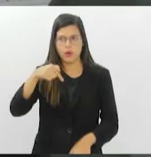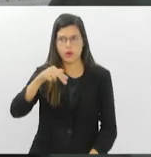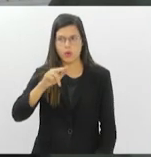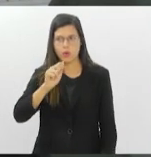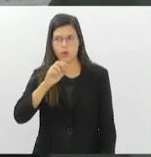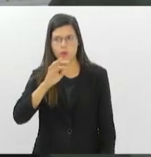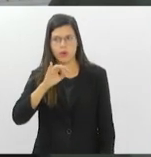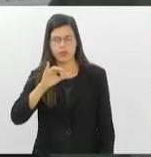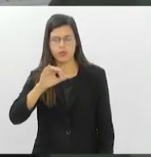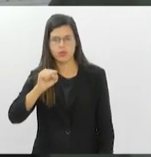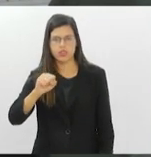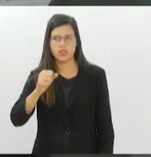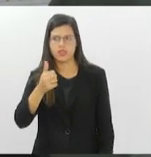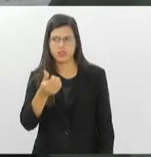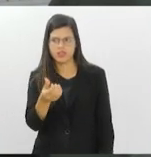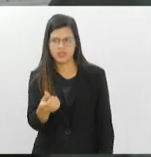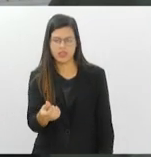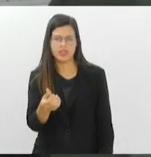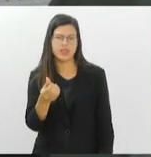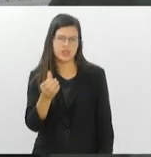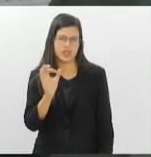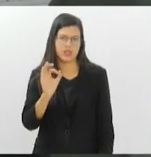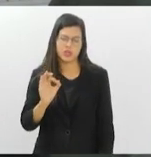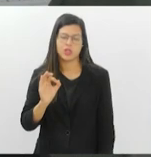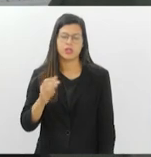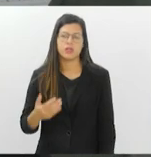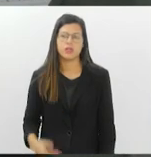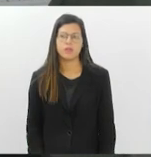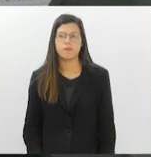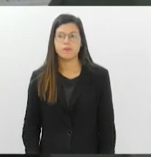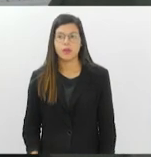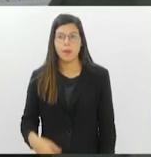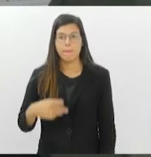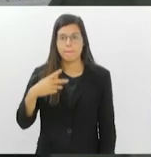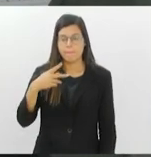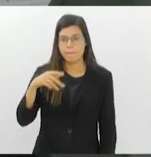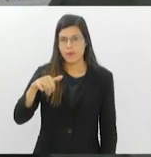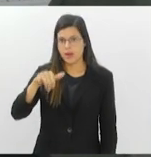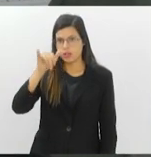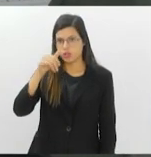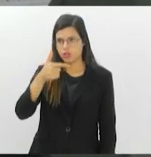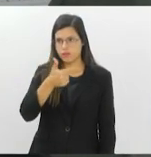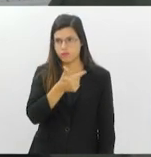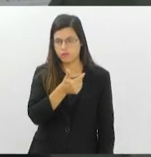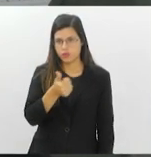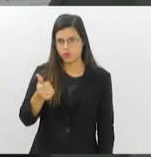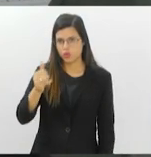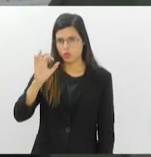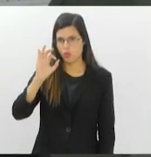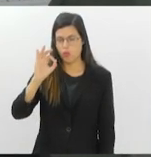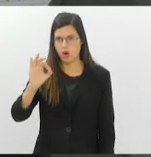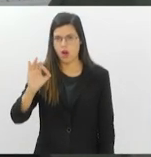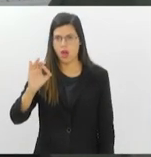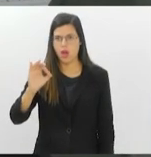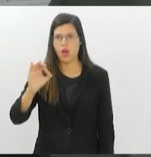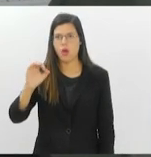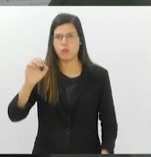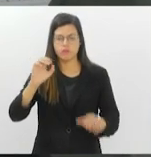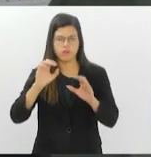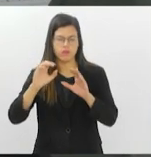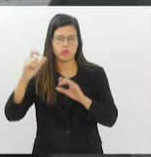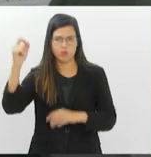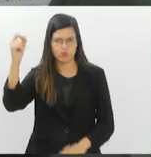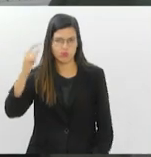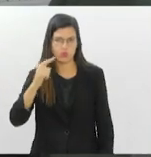um pouquinho ali a 16 Men 4º mas céu limpo e Parati 21º com céu Limpo para